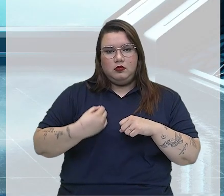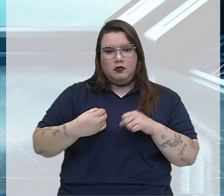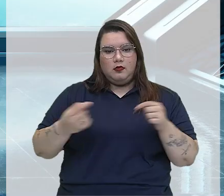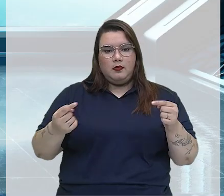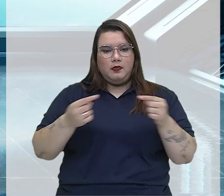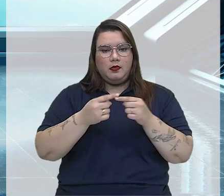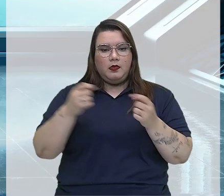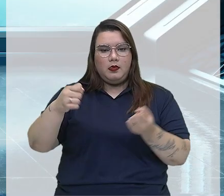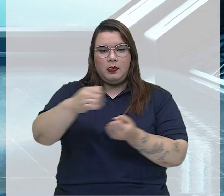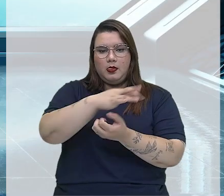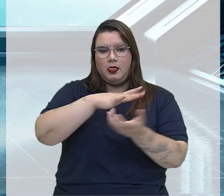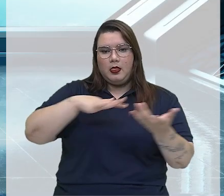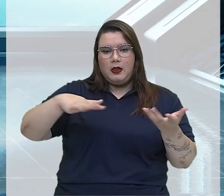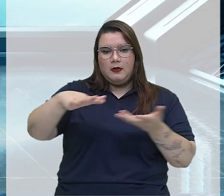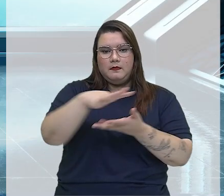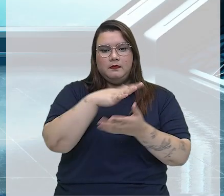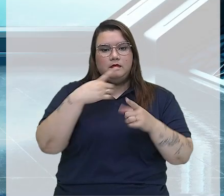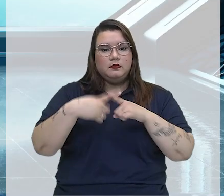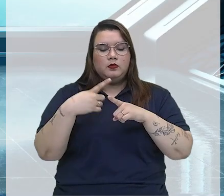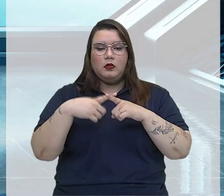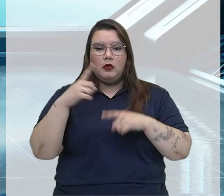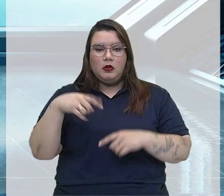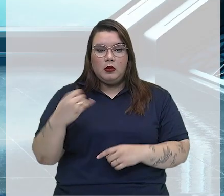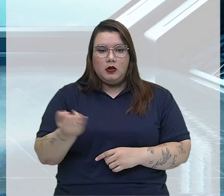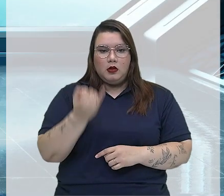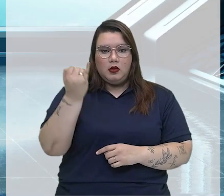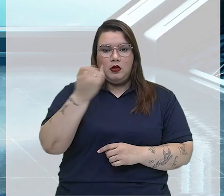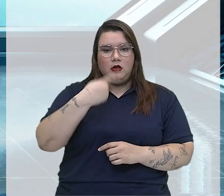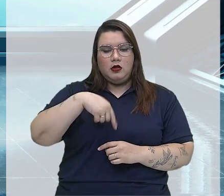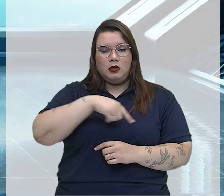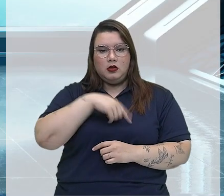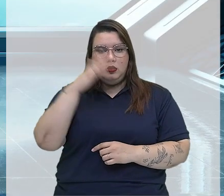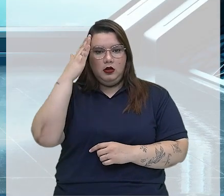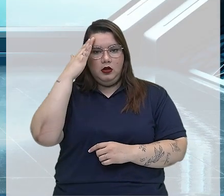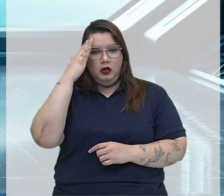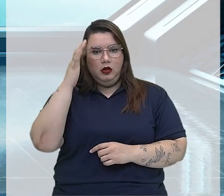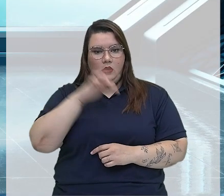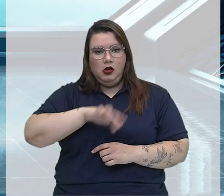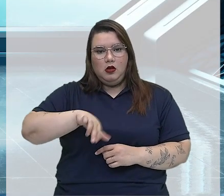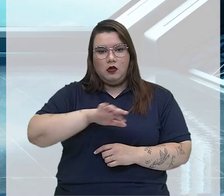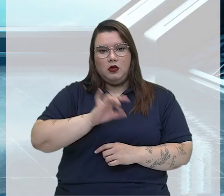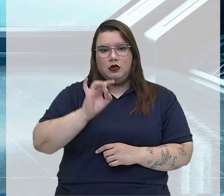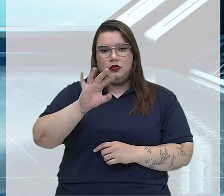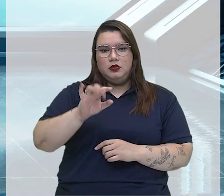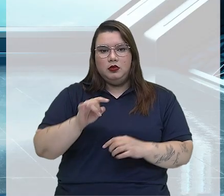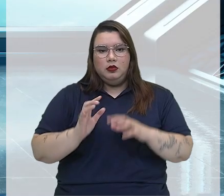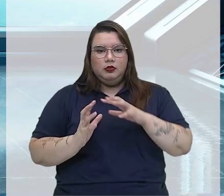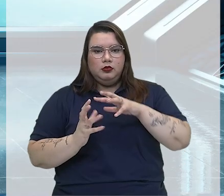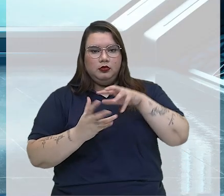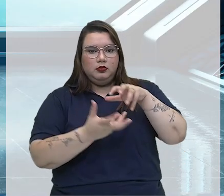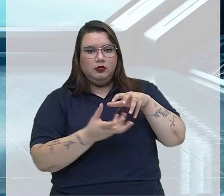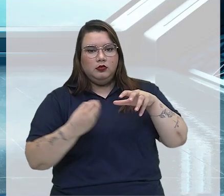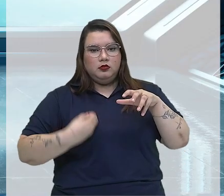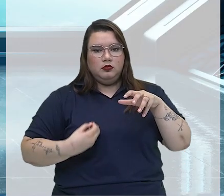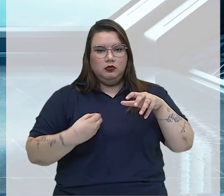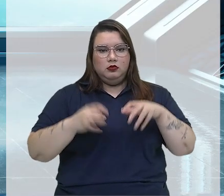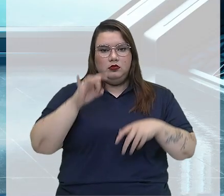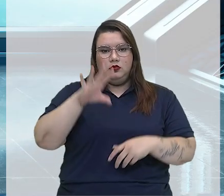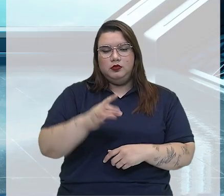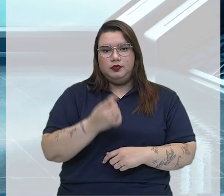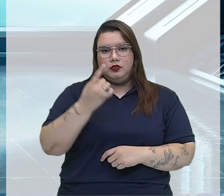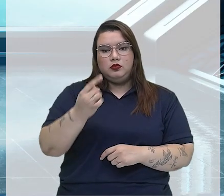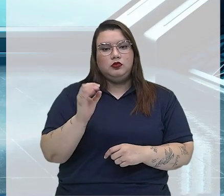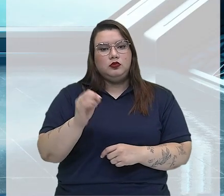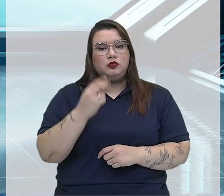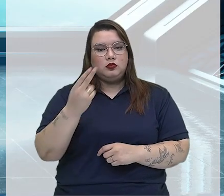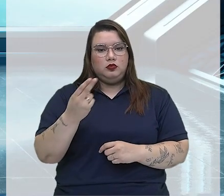existentes no universo. Isso porque é importante a gente saber que não é apenas o planeta Terra que aqui existe